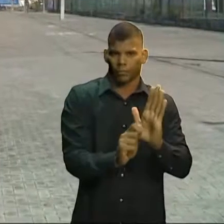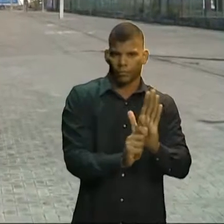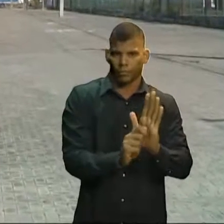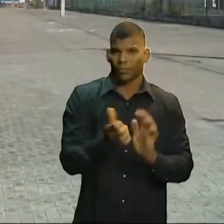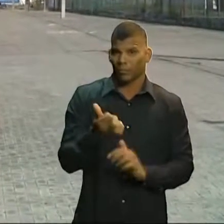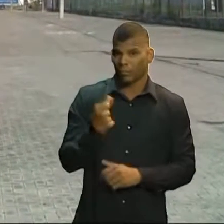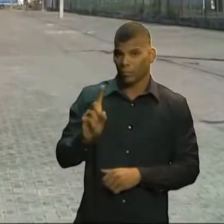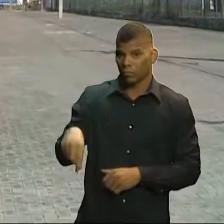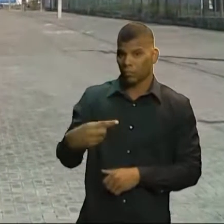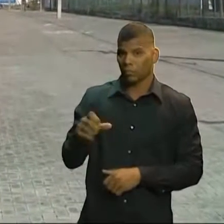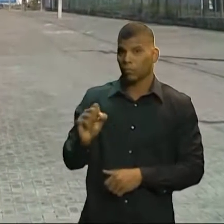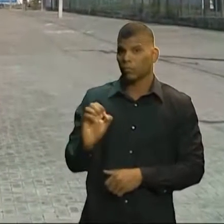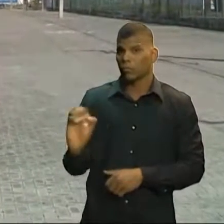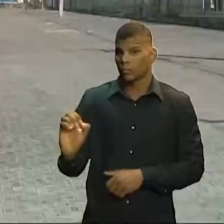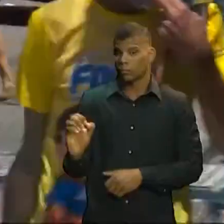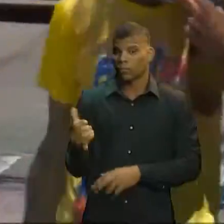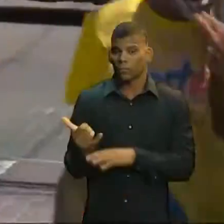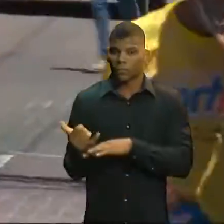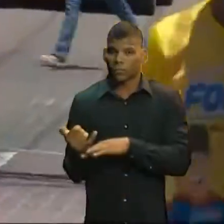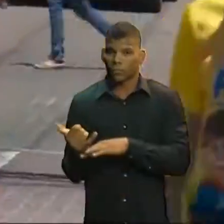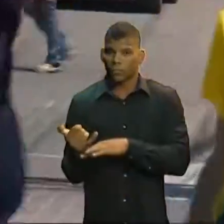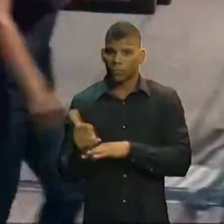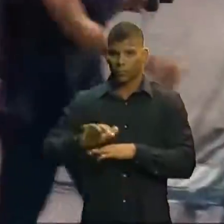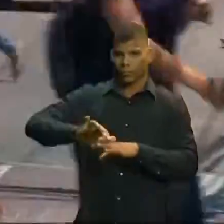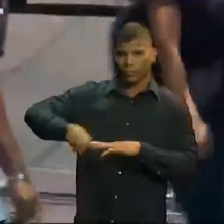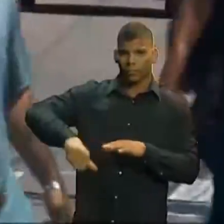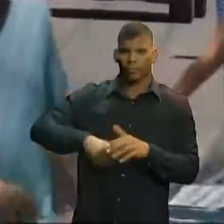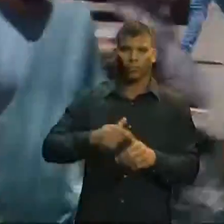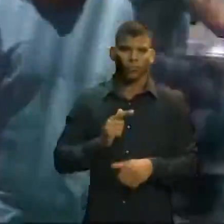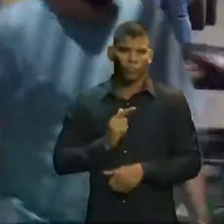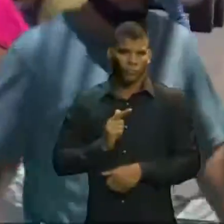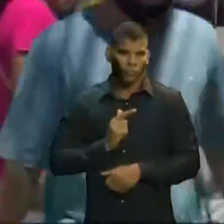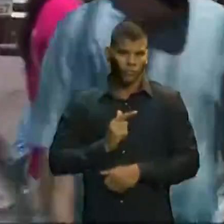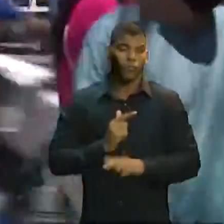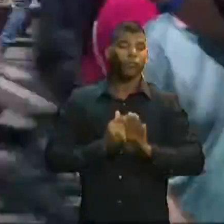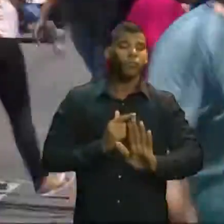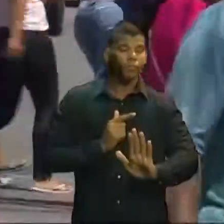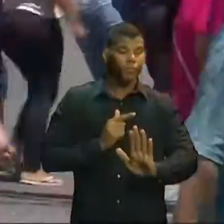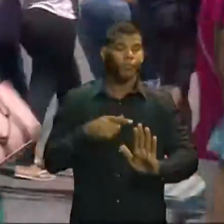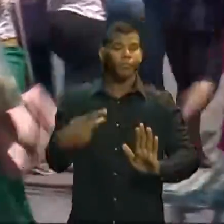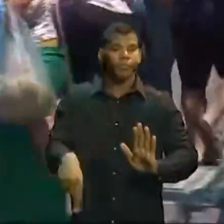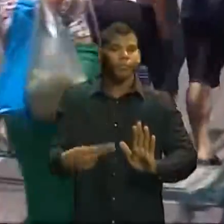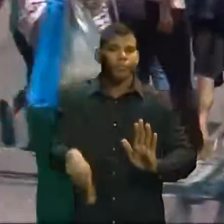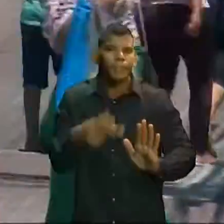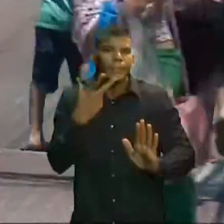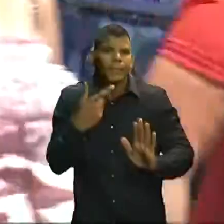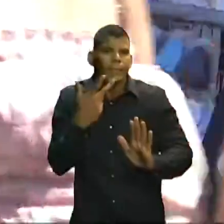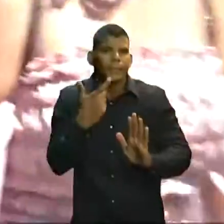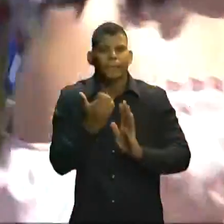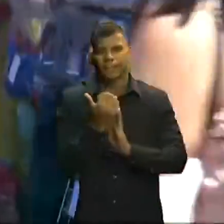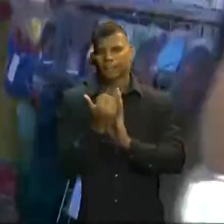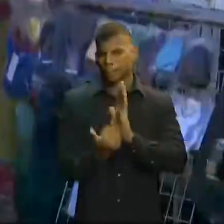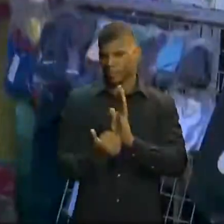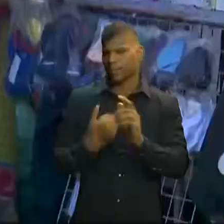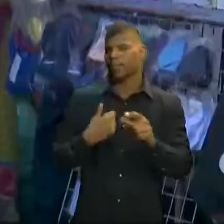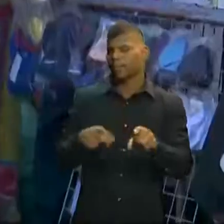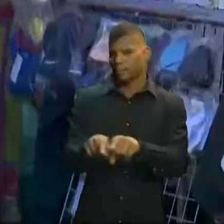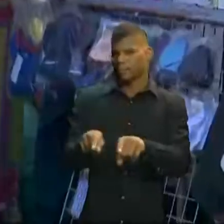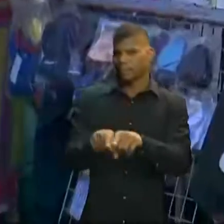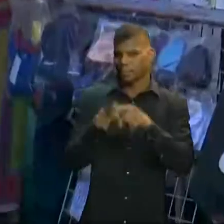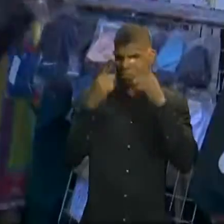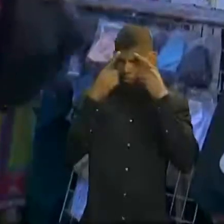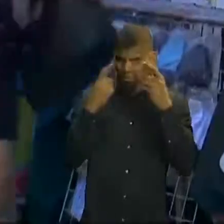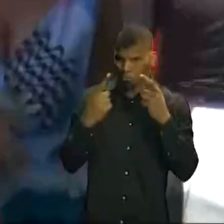A região metropolitana de Fortaleza também registrou redução nos índices de crimes violentos letais e